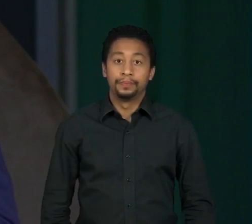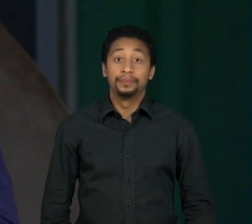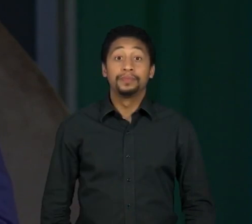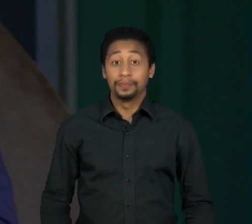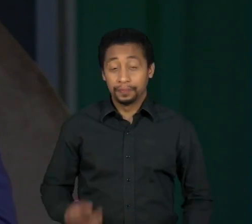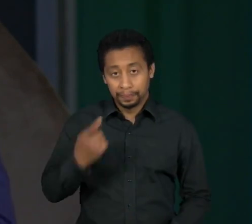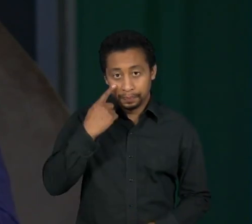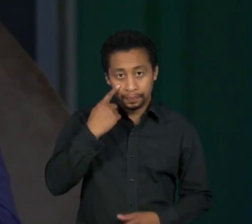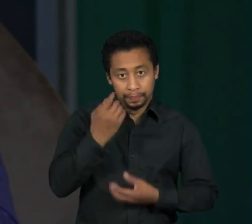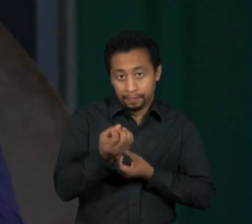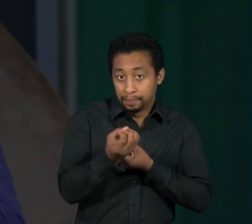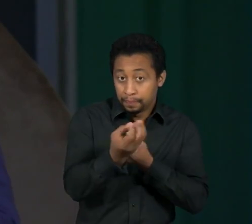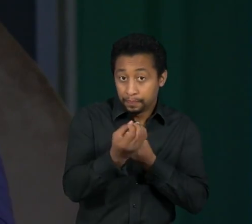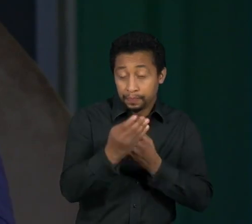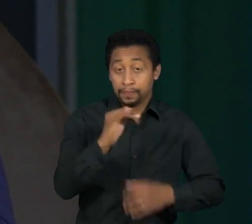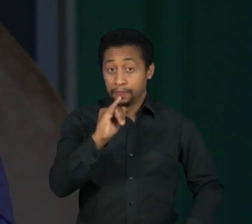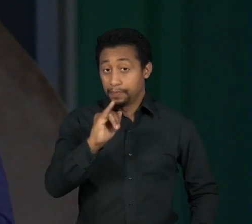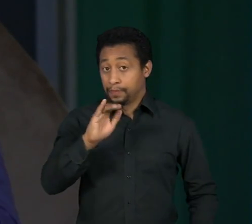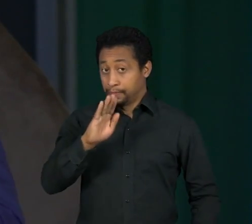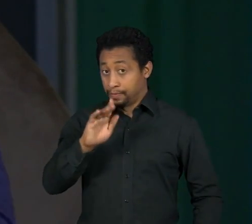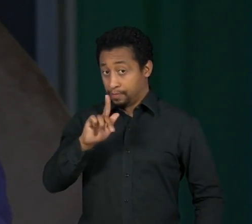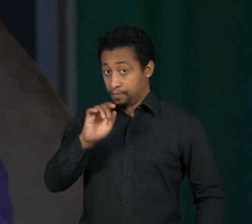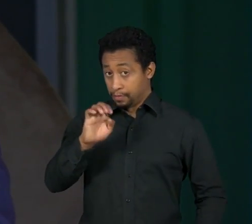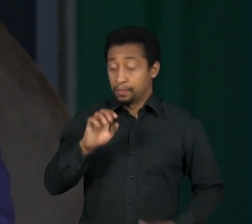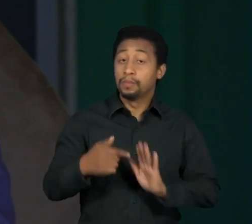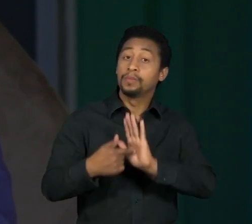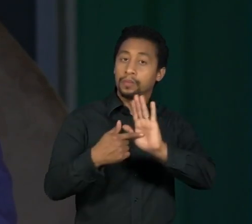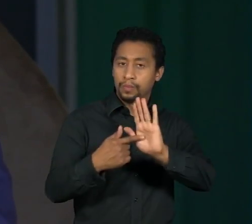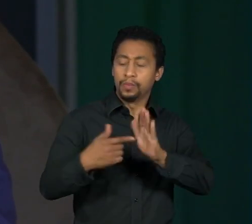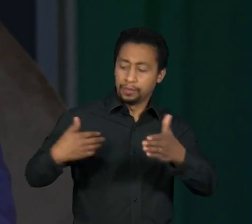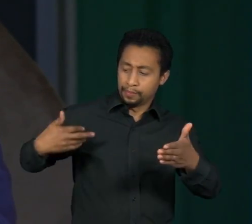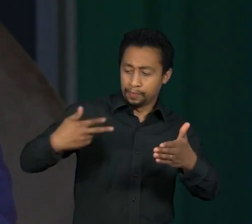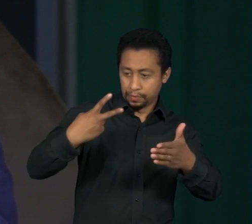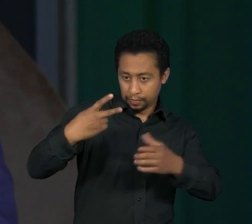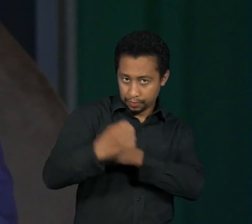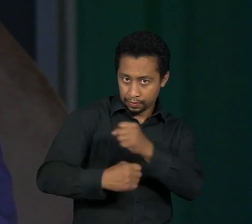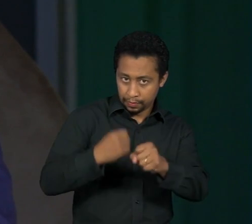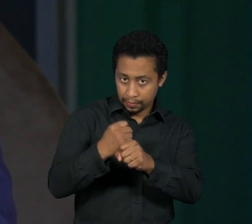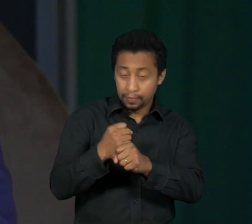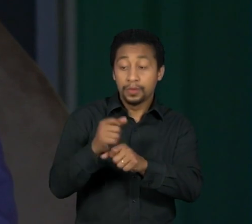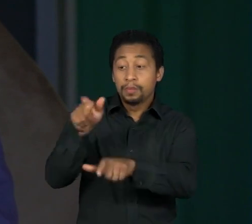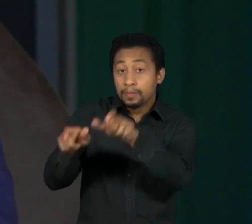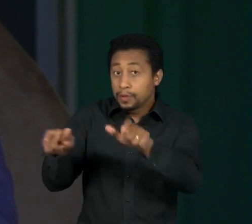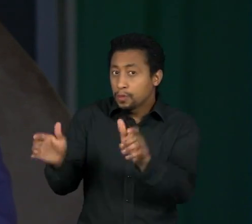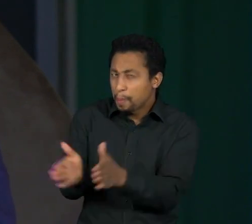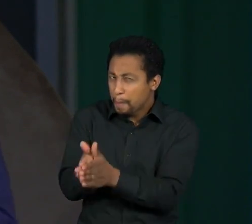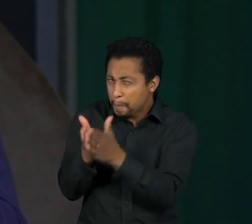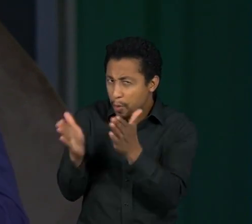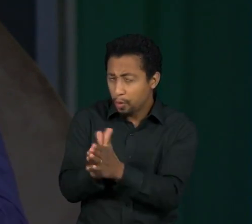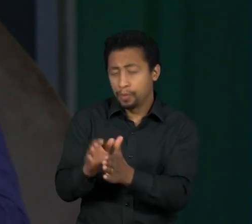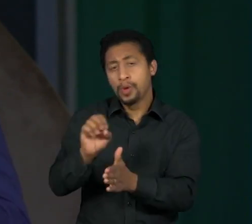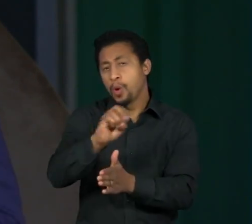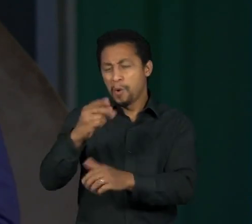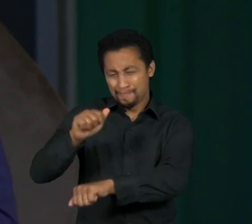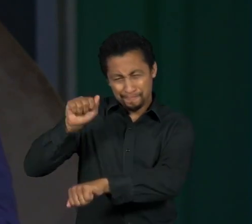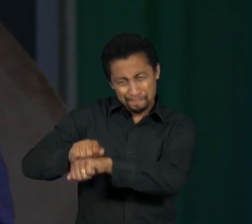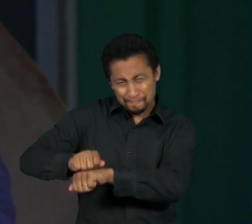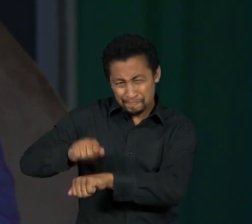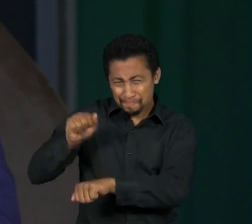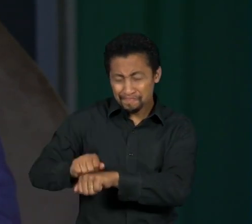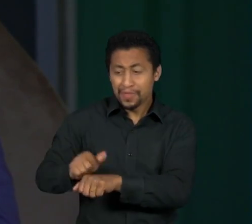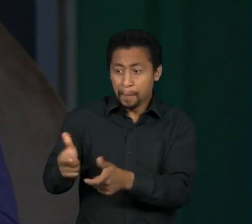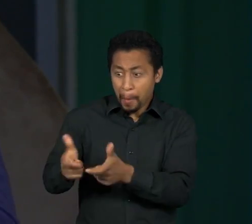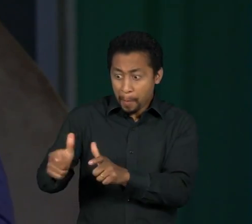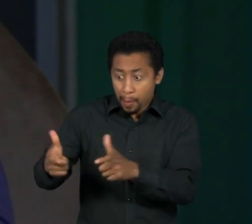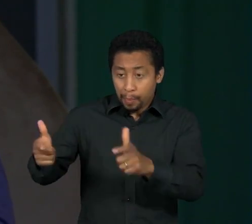De acordo com o IBGE, nos últimos 2 anos, o número de pessoas que vivem na pobreza ou extrema pobreza bateu recorde no